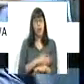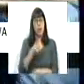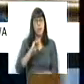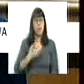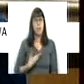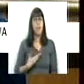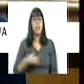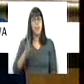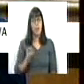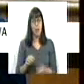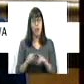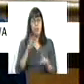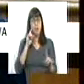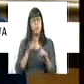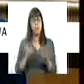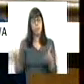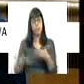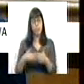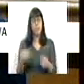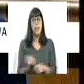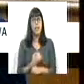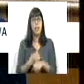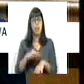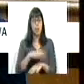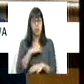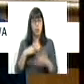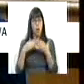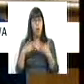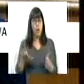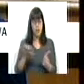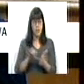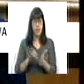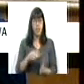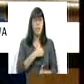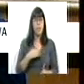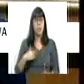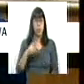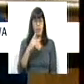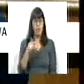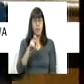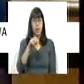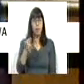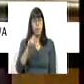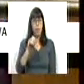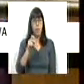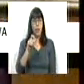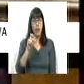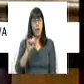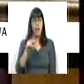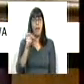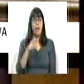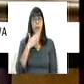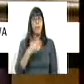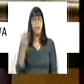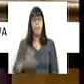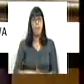Governo PSD-CDS, no sentido de encerrar o serviço de consulta aberta no Centro de Saúde de Vila Pouca da Guiar. Muito obrigado.